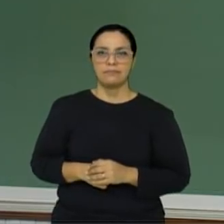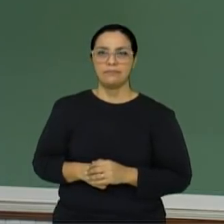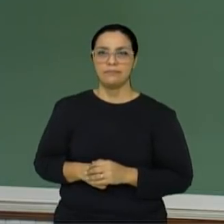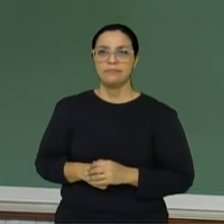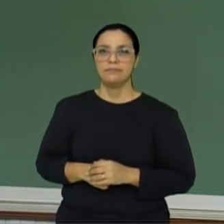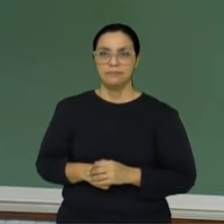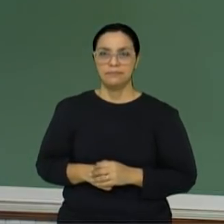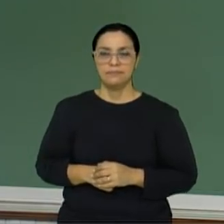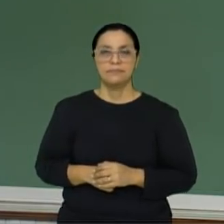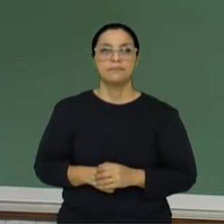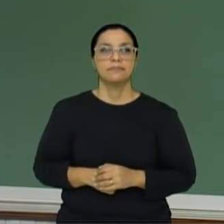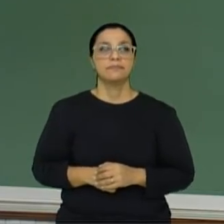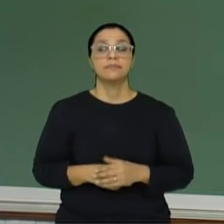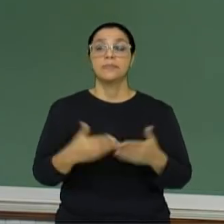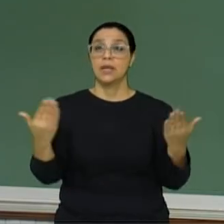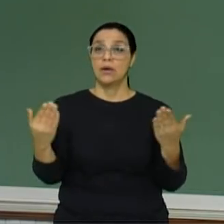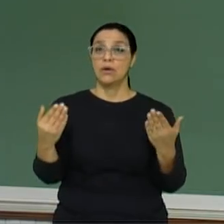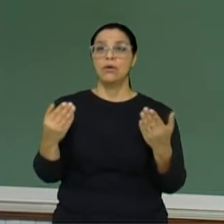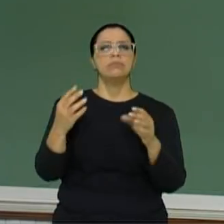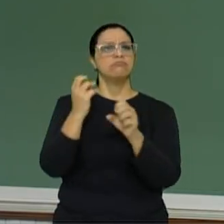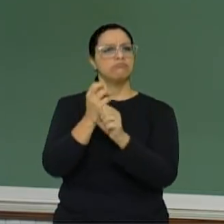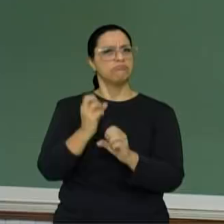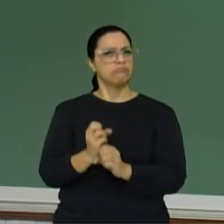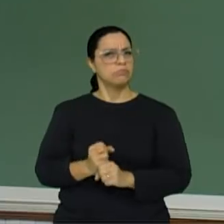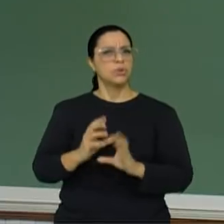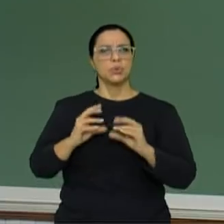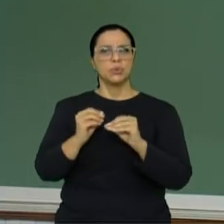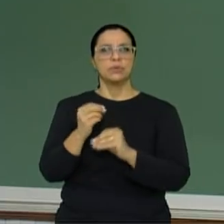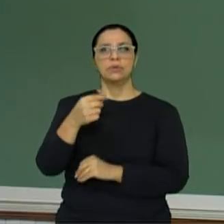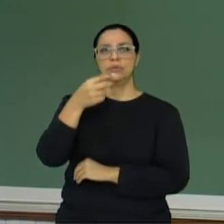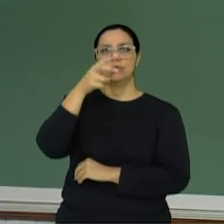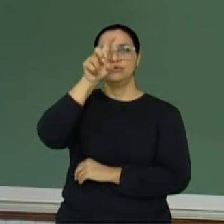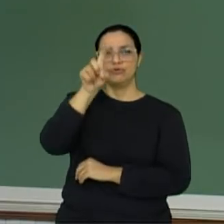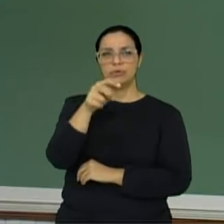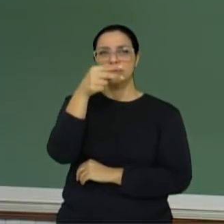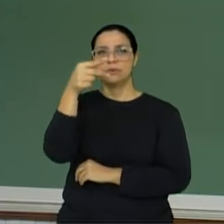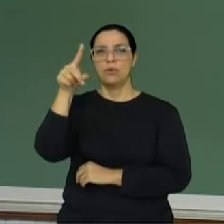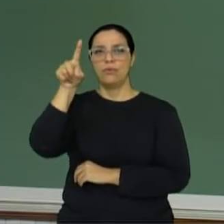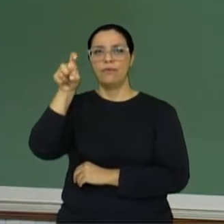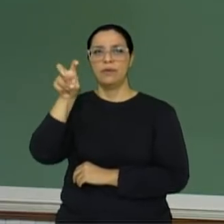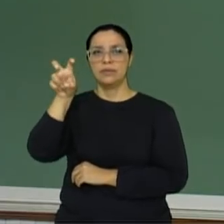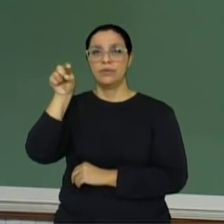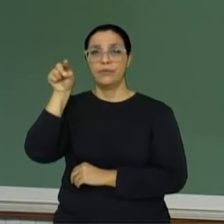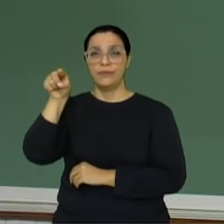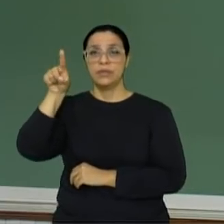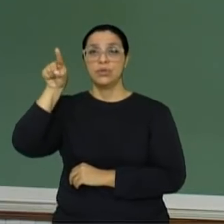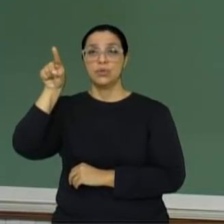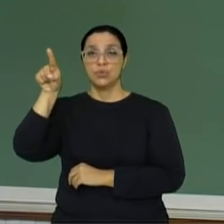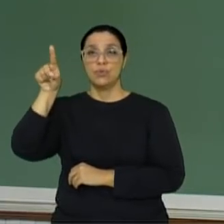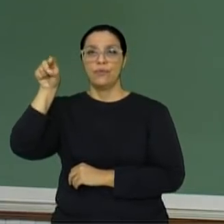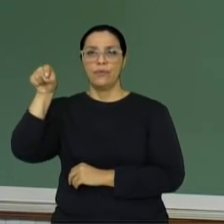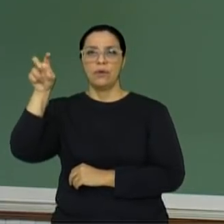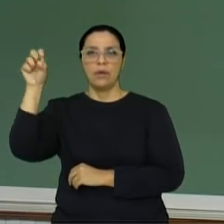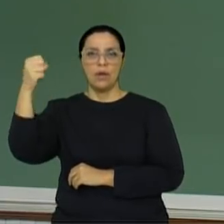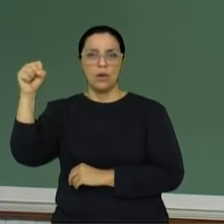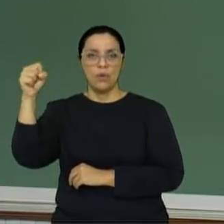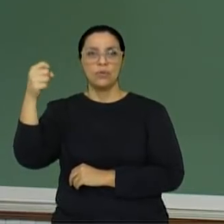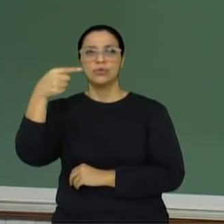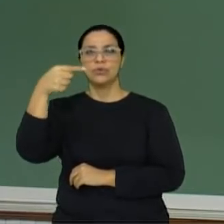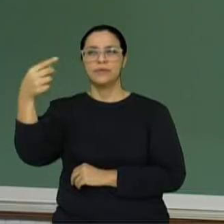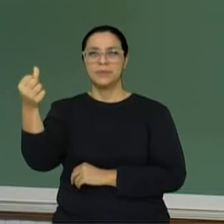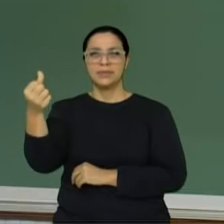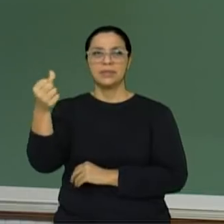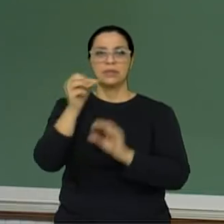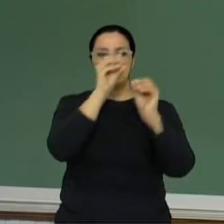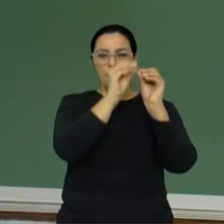6, 1,8 está para 6. Beleza? Ok, e usando a mesma ideia, 1,5 está dividindo x, então pelo